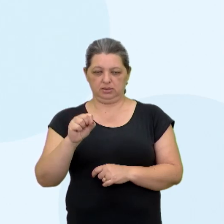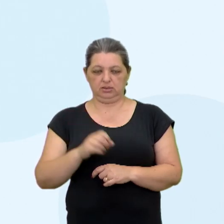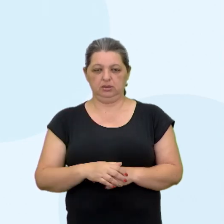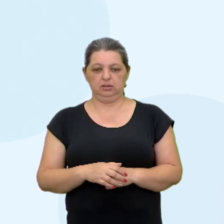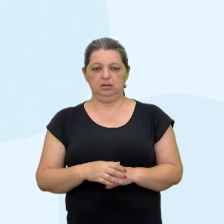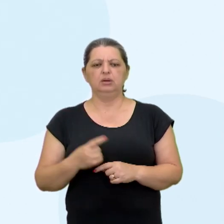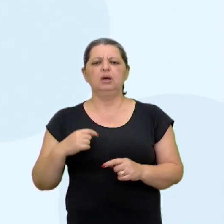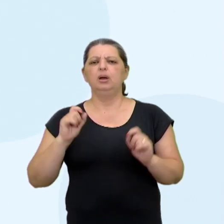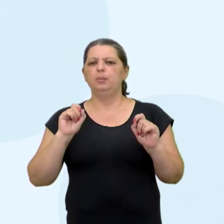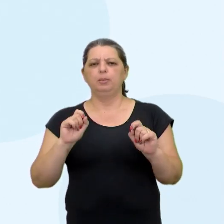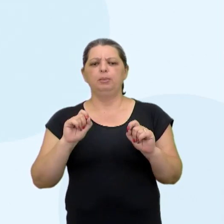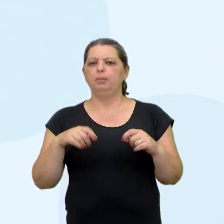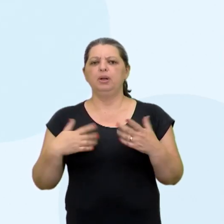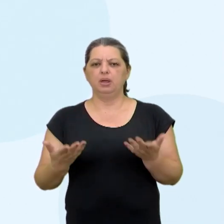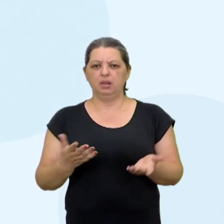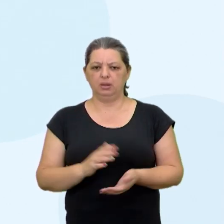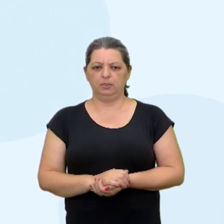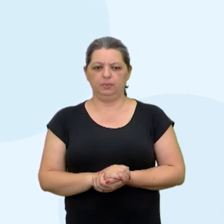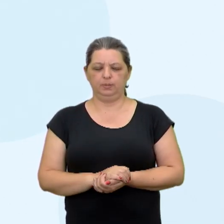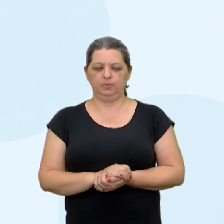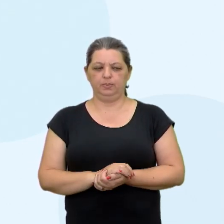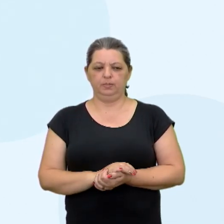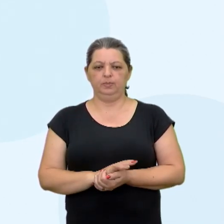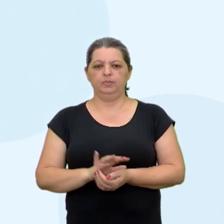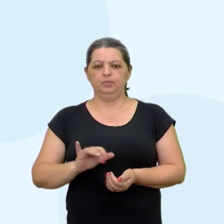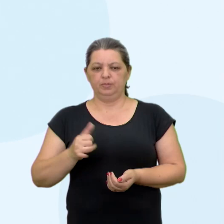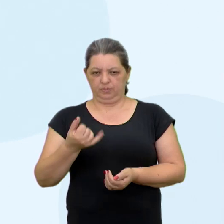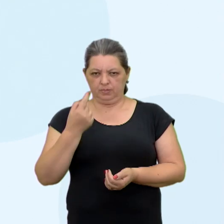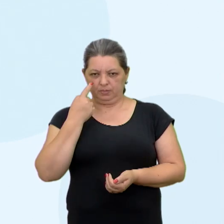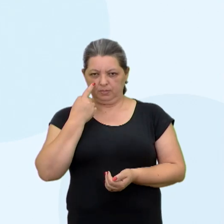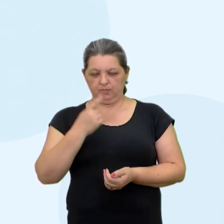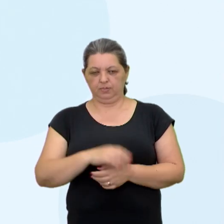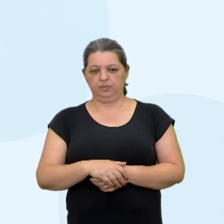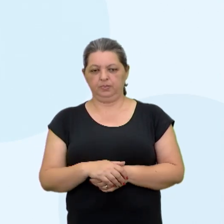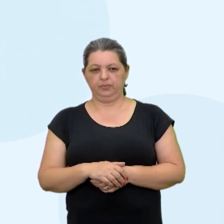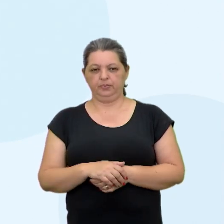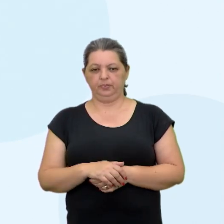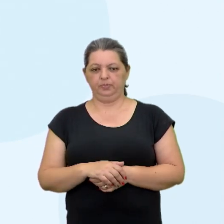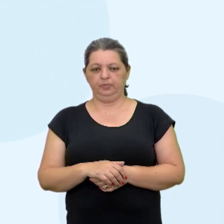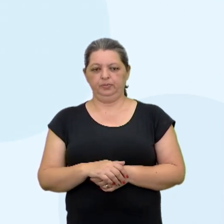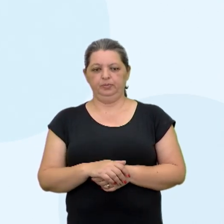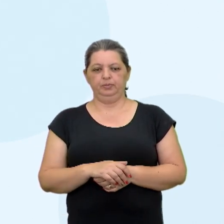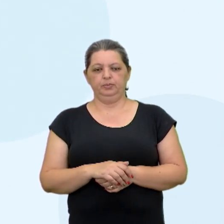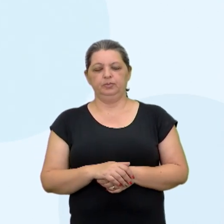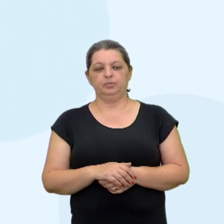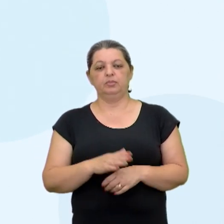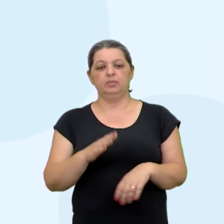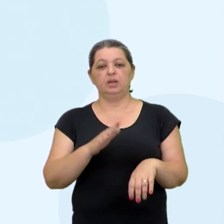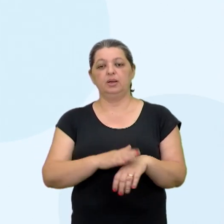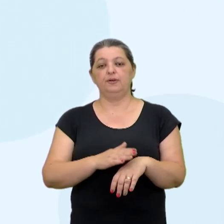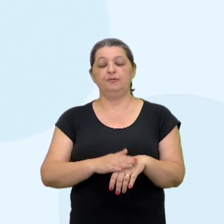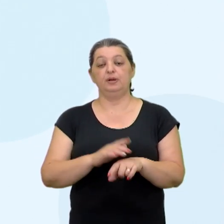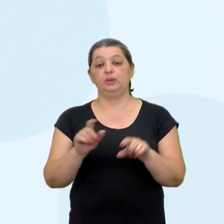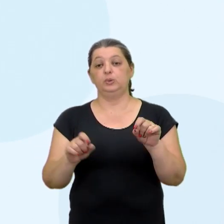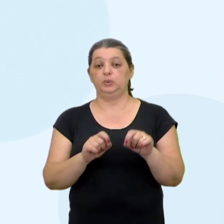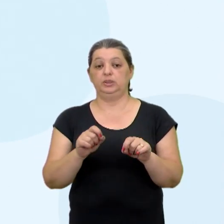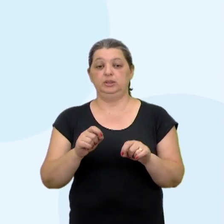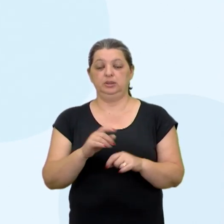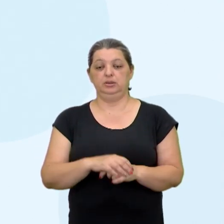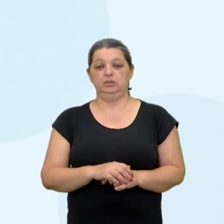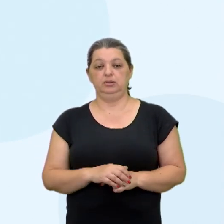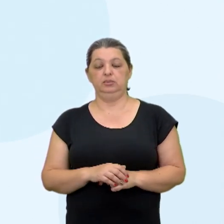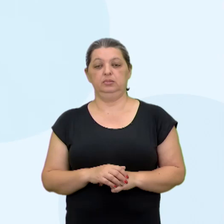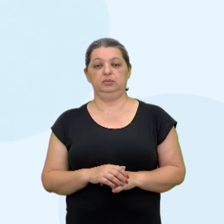que serve o capacitor? Eu vou aproveitar e pegar minha cola aqui. O capacitor, ele funciona para justamente você